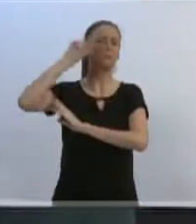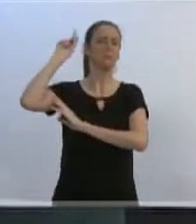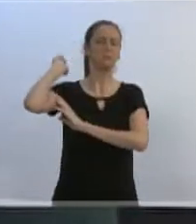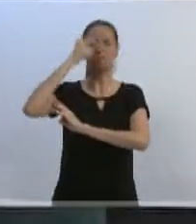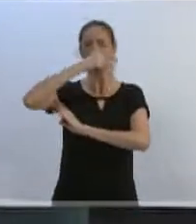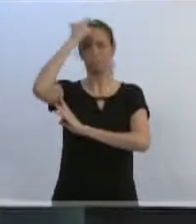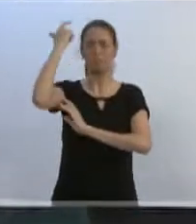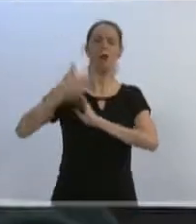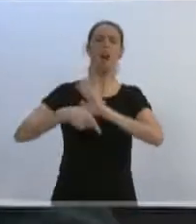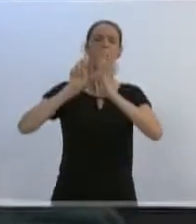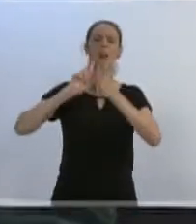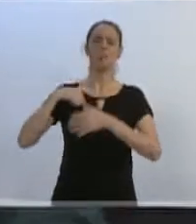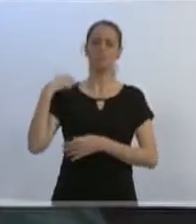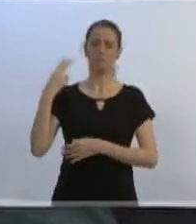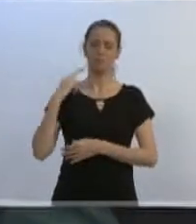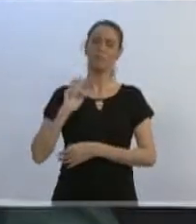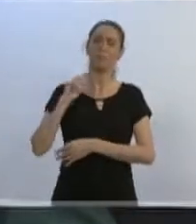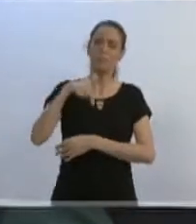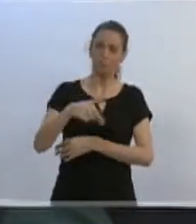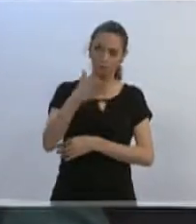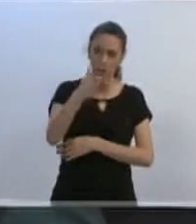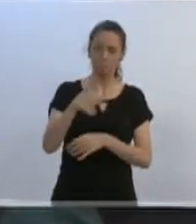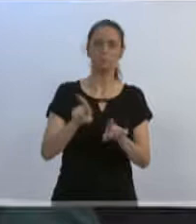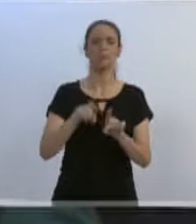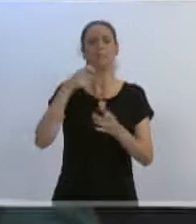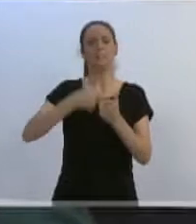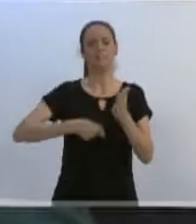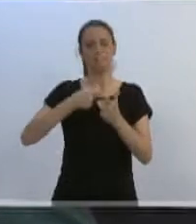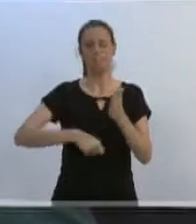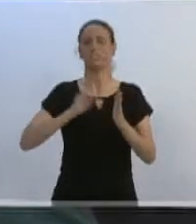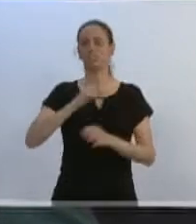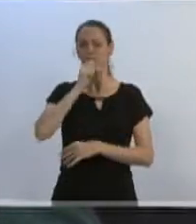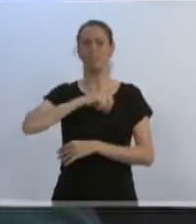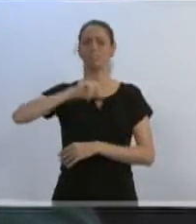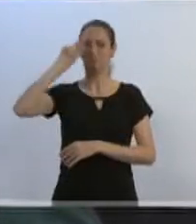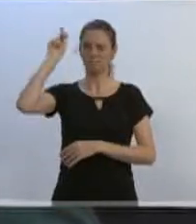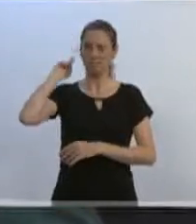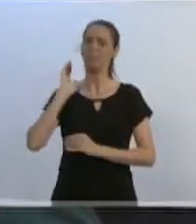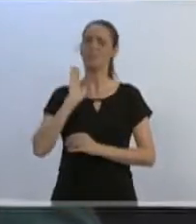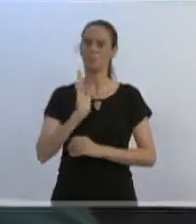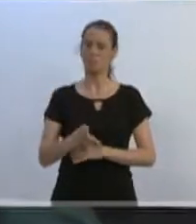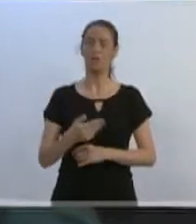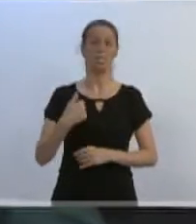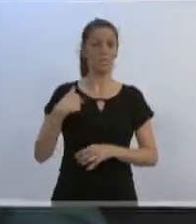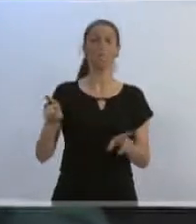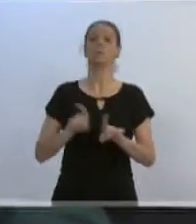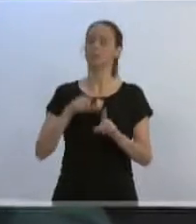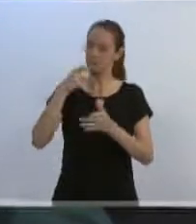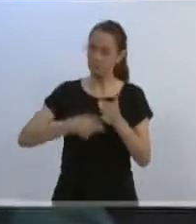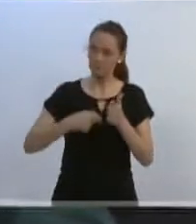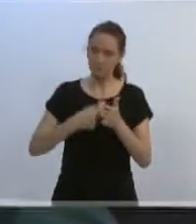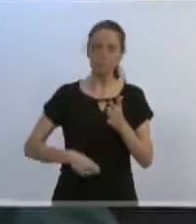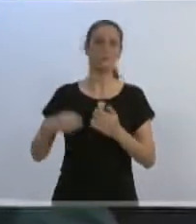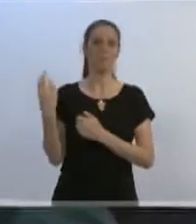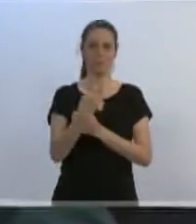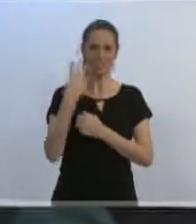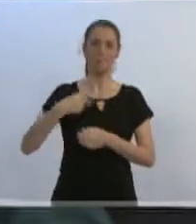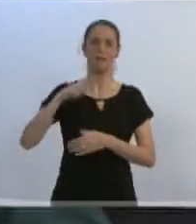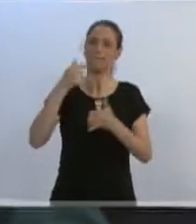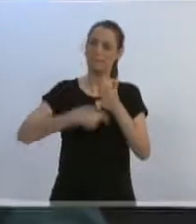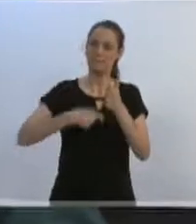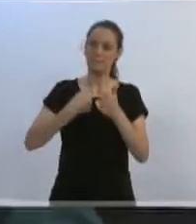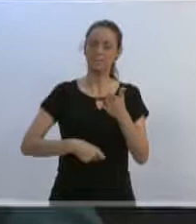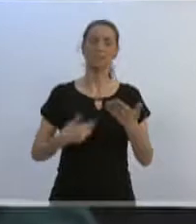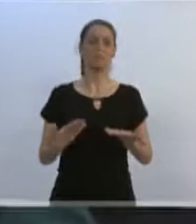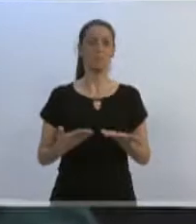antes de ser vereador depois pelo senhor é uma briga antiga já e agora ultimamente por mim também e aí é um caso maior não só de